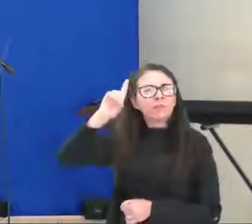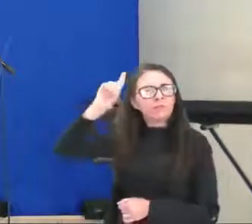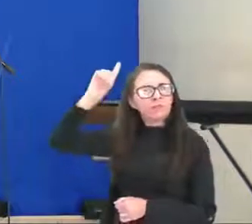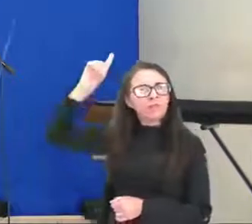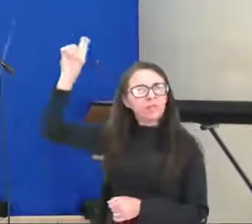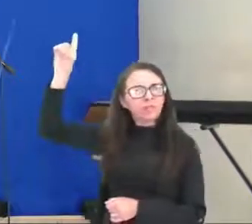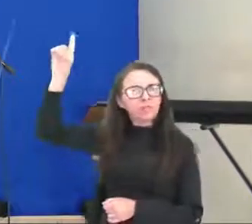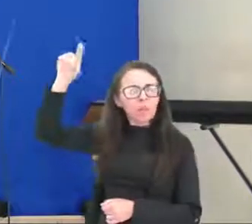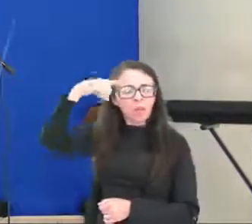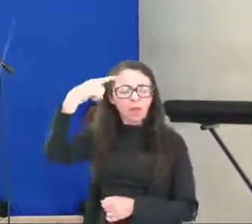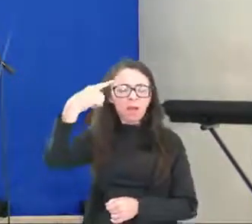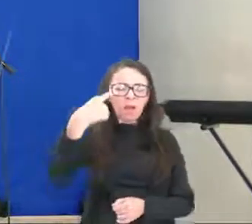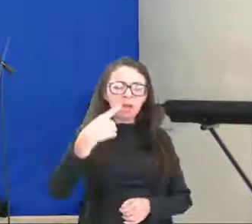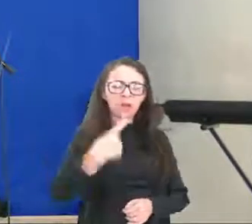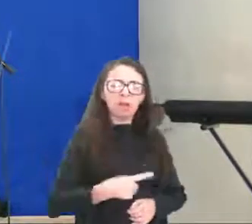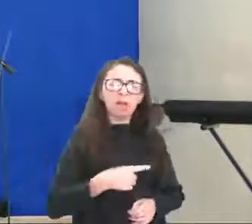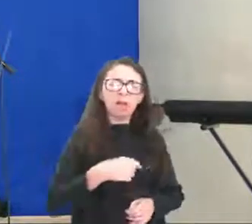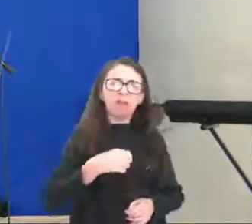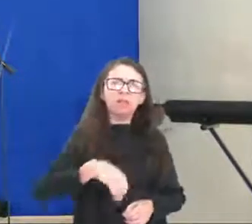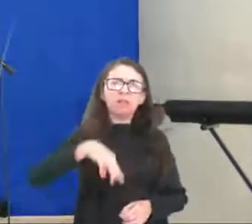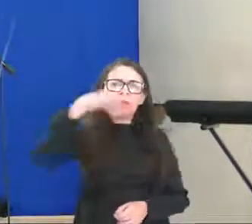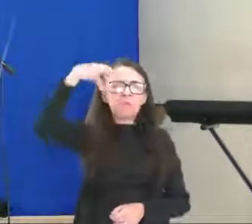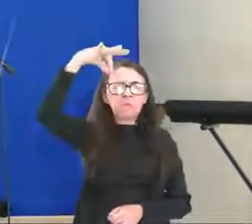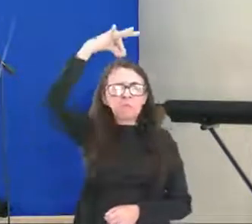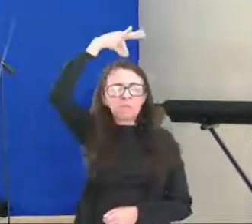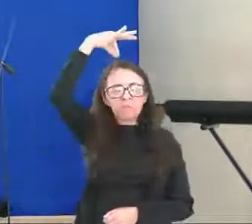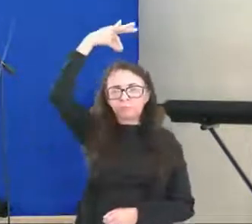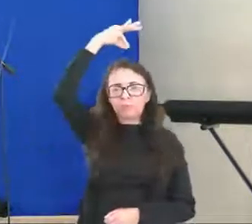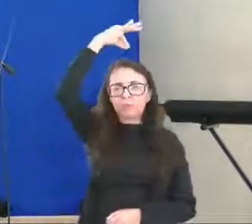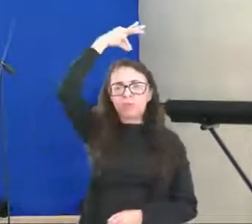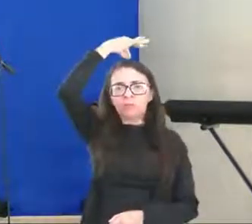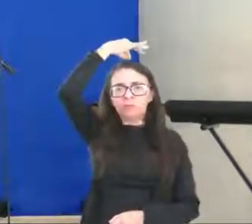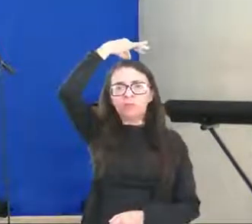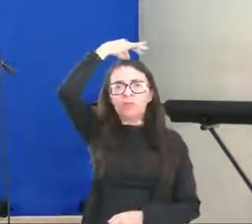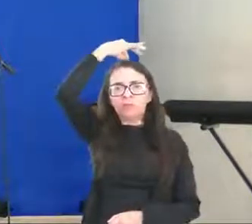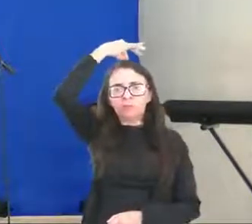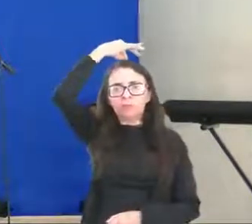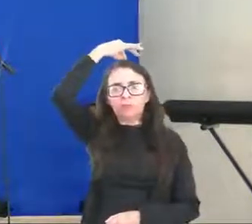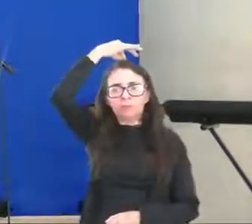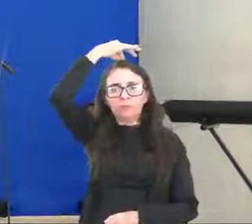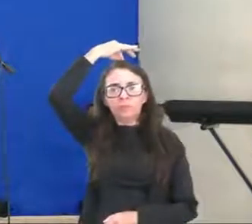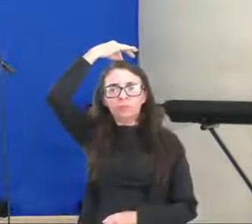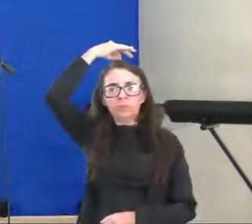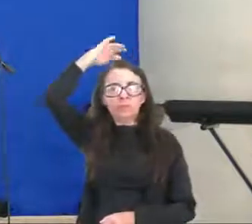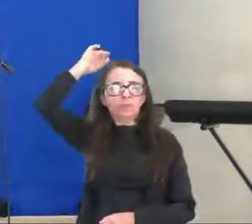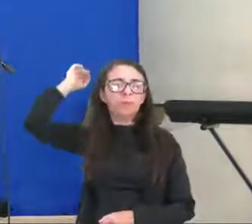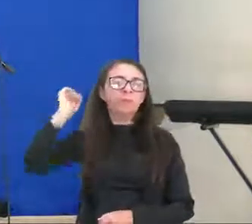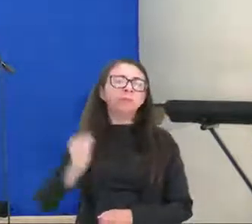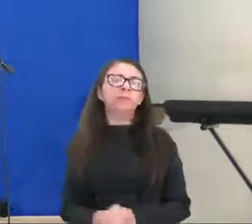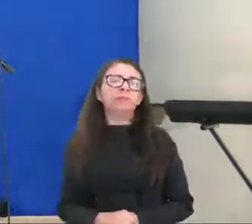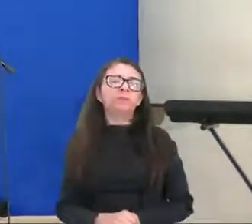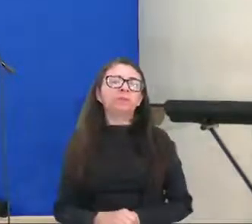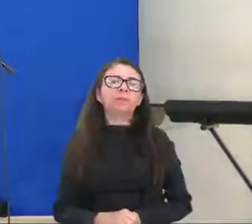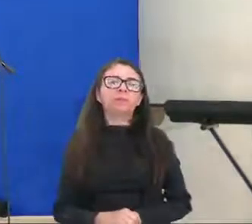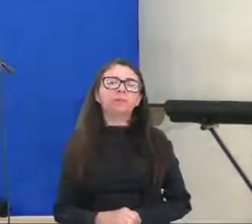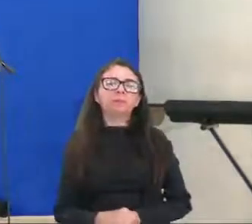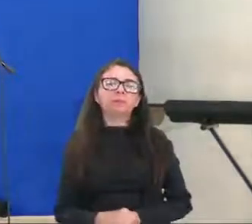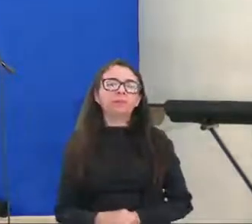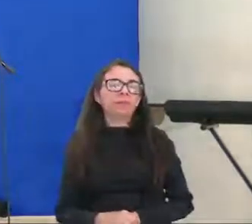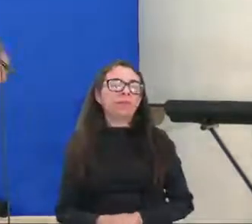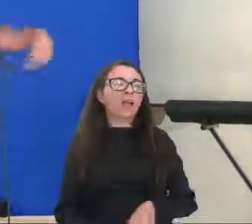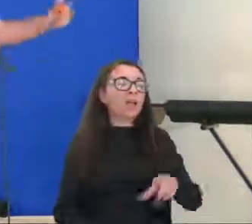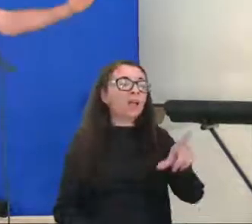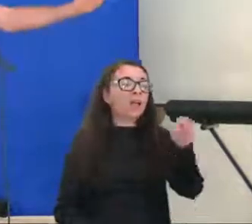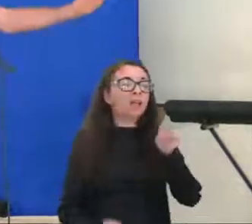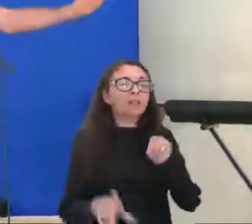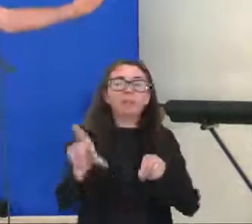o corpo não é um só membro, mas muitos. Aqui o apóstolo Paulo está comentando, comparando o corpo